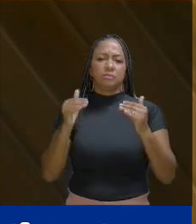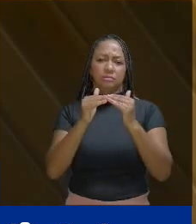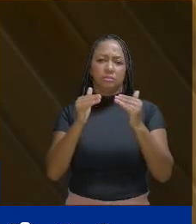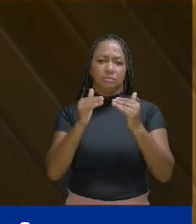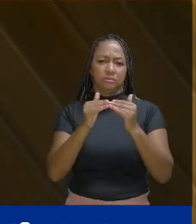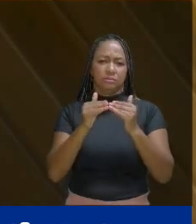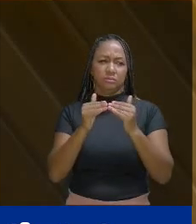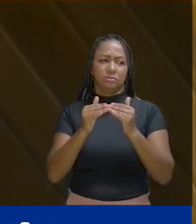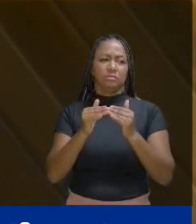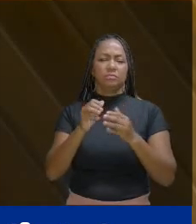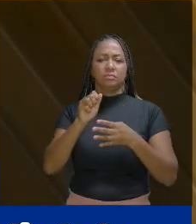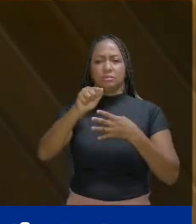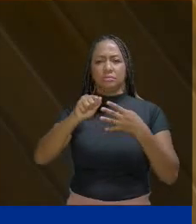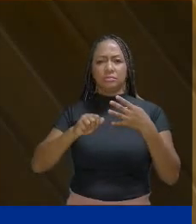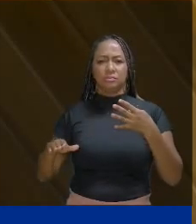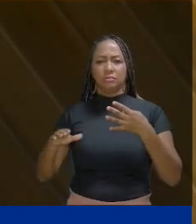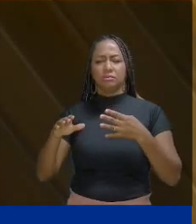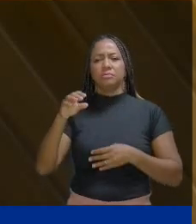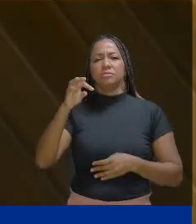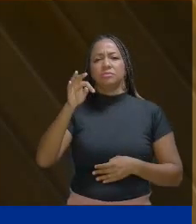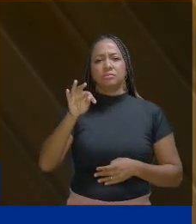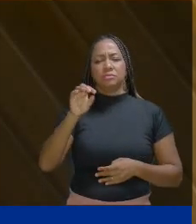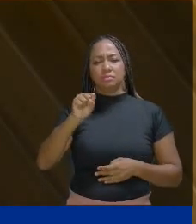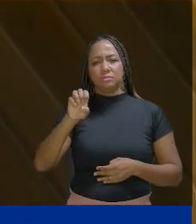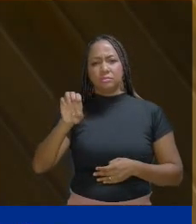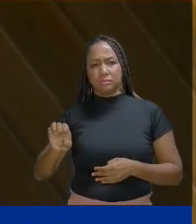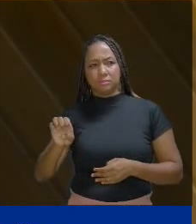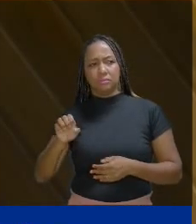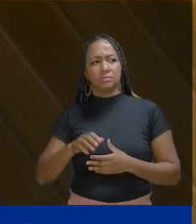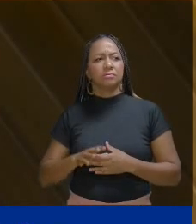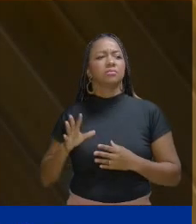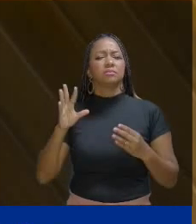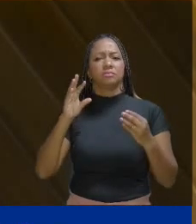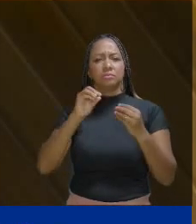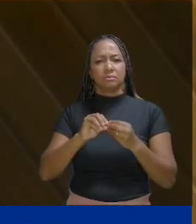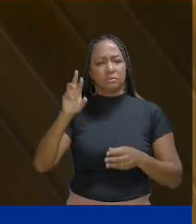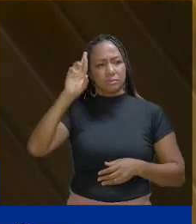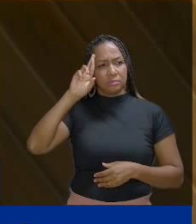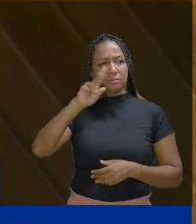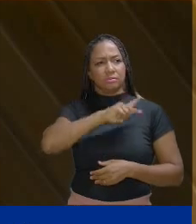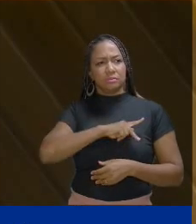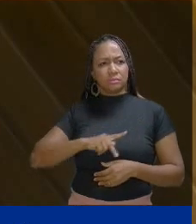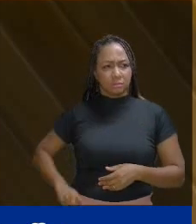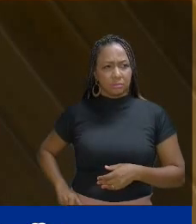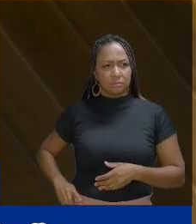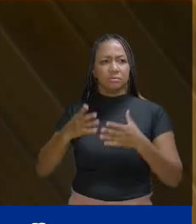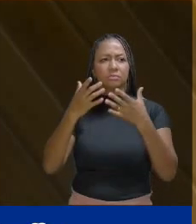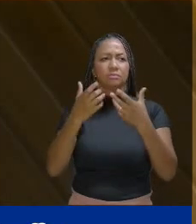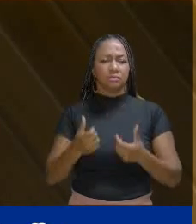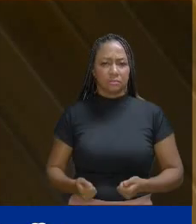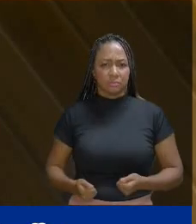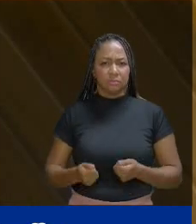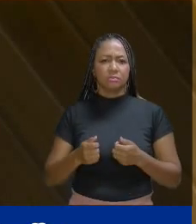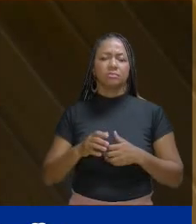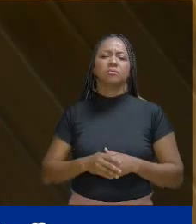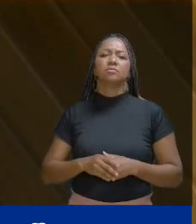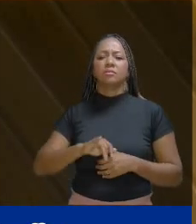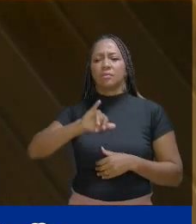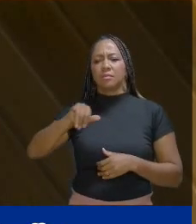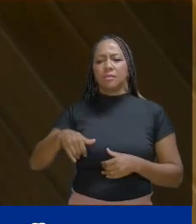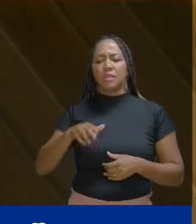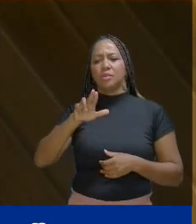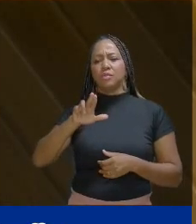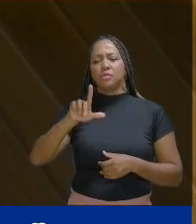conforme pacífica jurisprudência do TSE. Em resumo, senhor presidente, estou acolhendo a preliminar de legitimidade passiva de